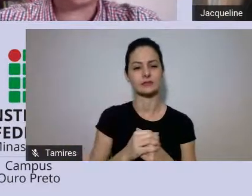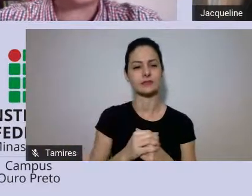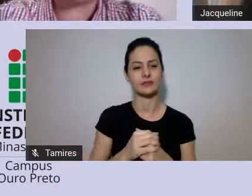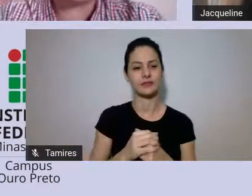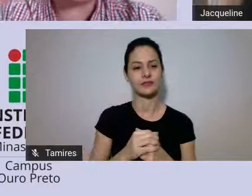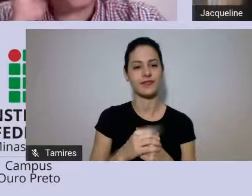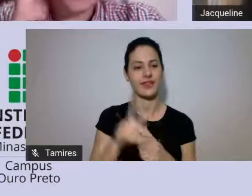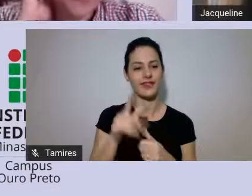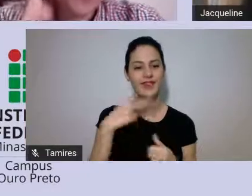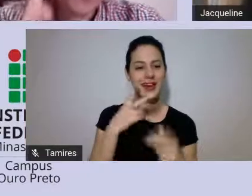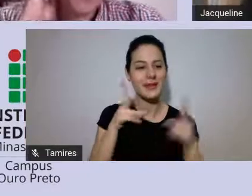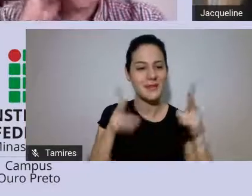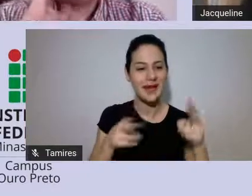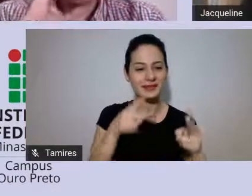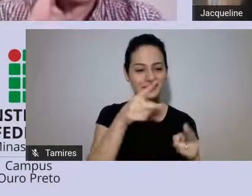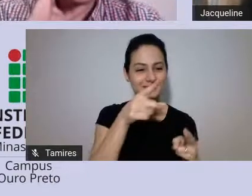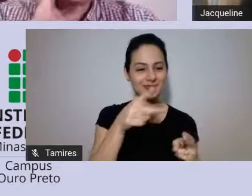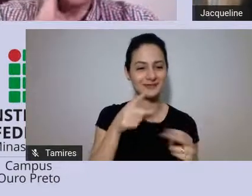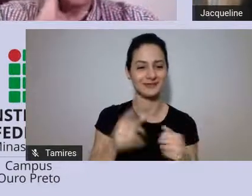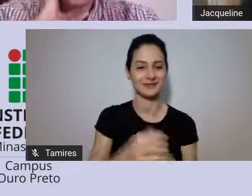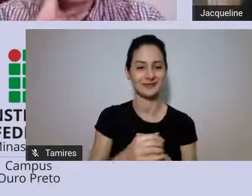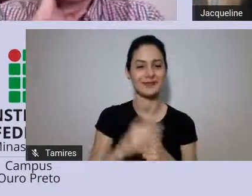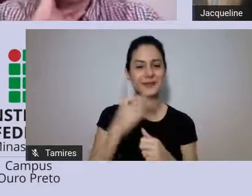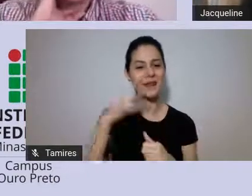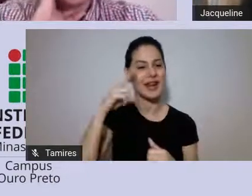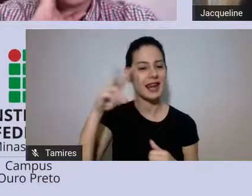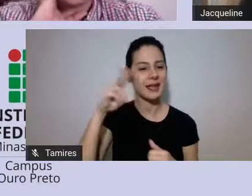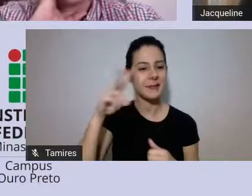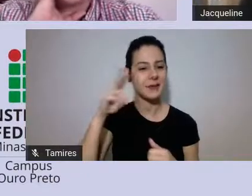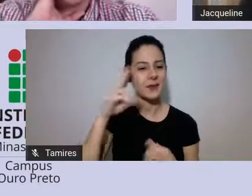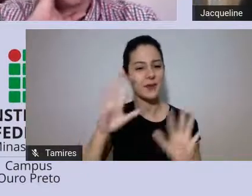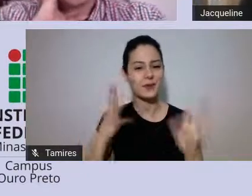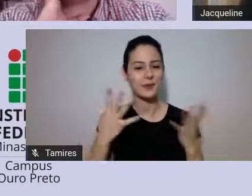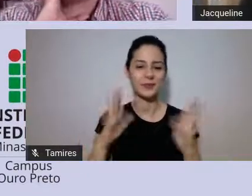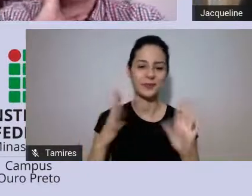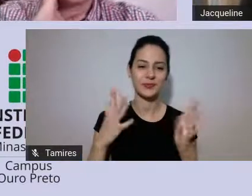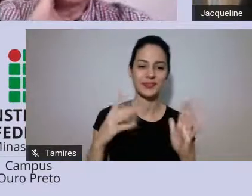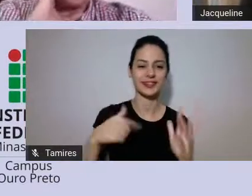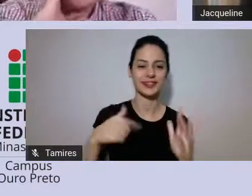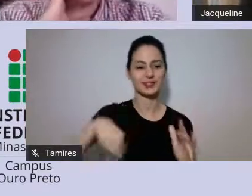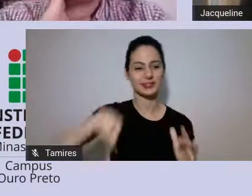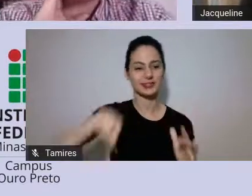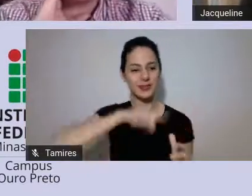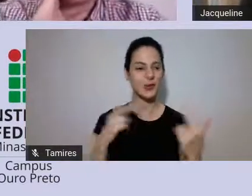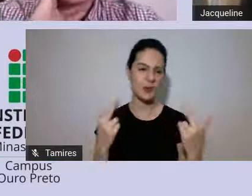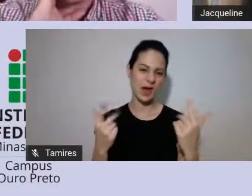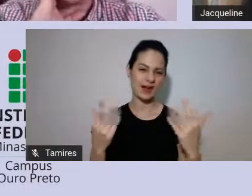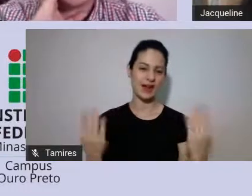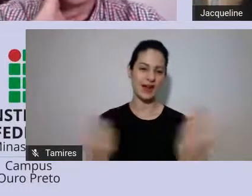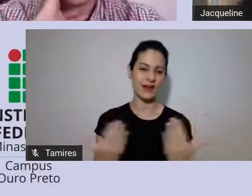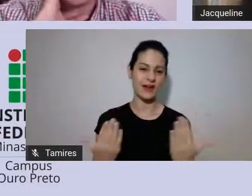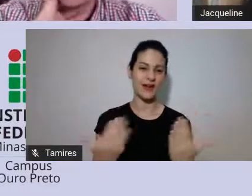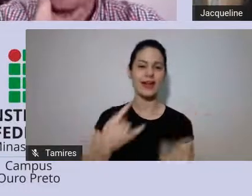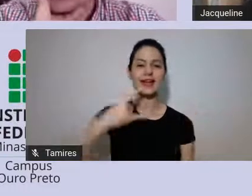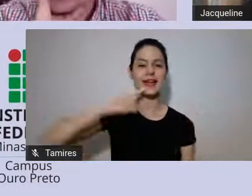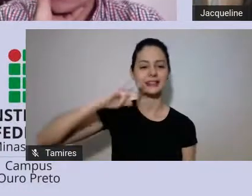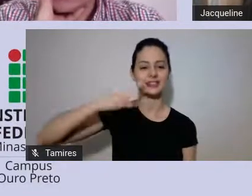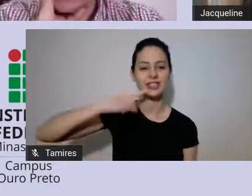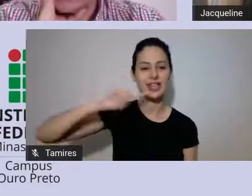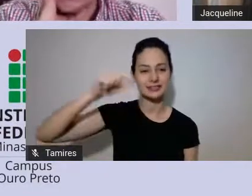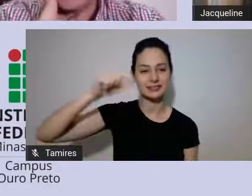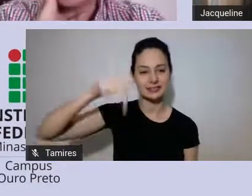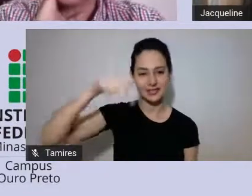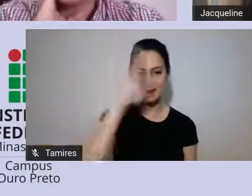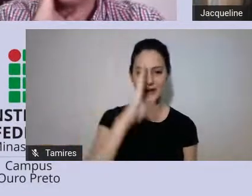Eu ia comentar exatamente isso. Me lembrou um pouquinho o que a gente passou e está passando ainda com a cachaça aqui